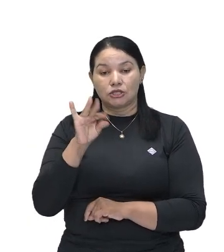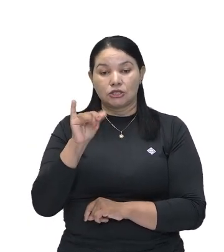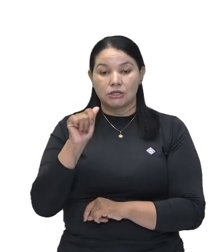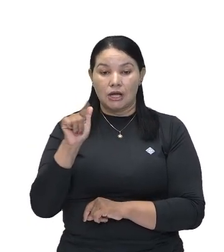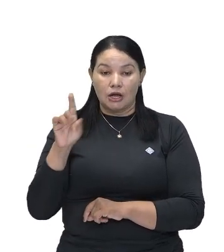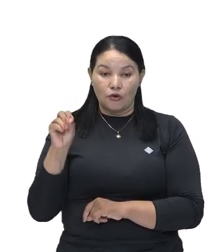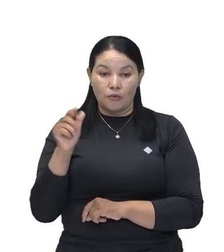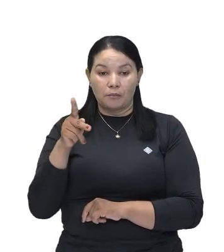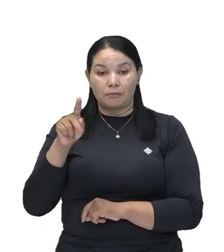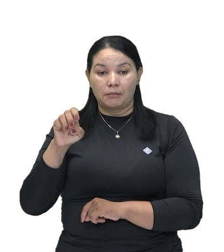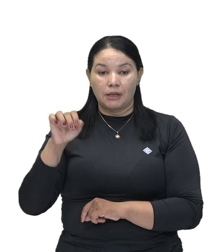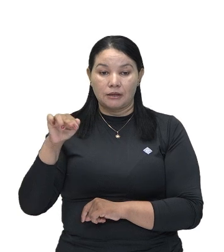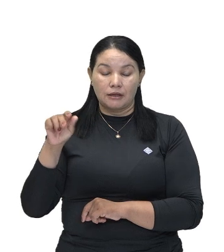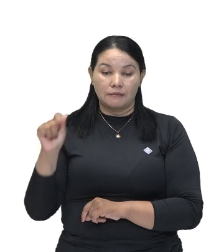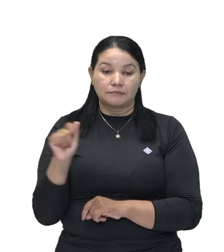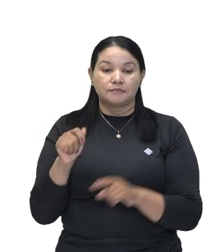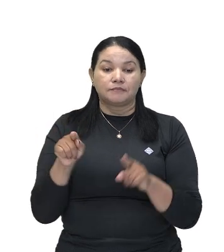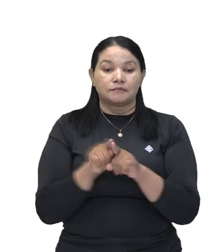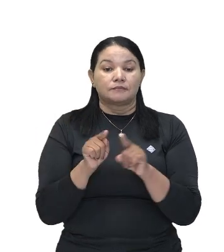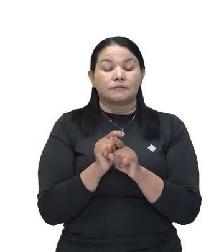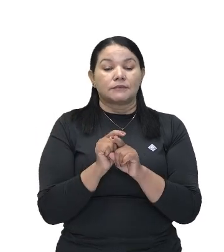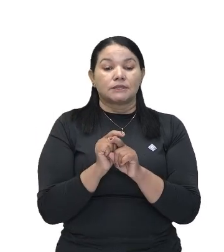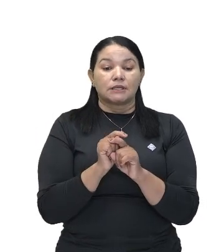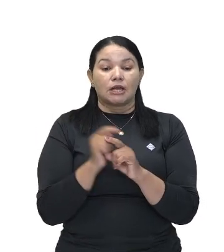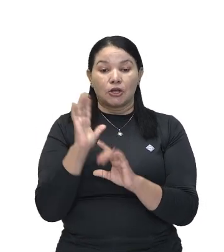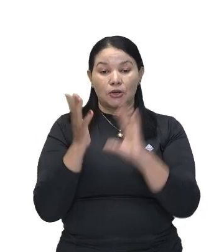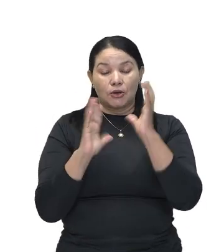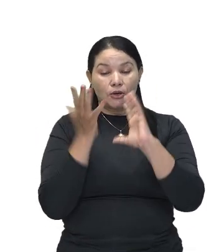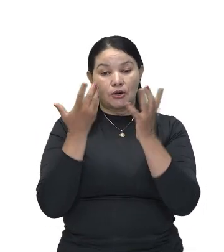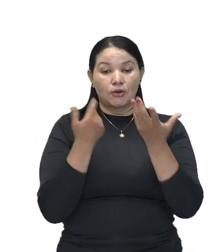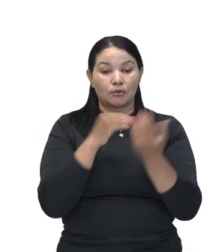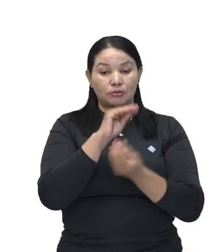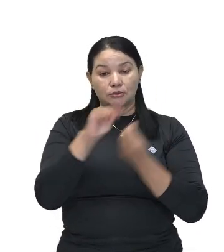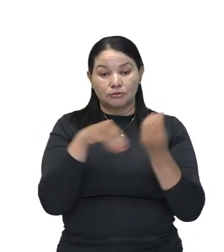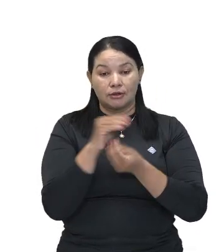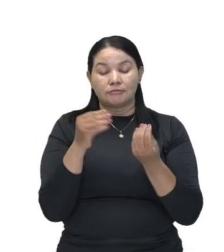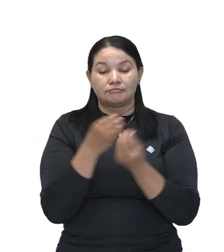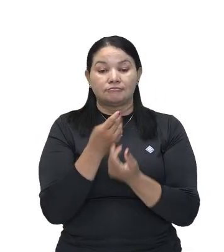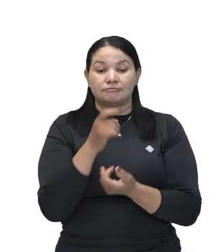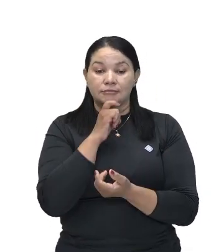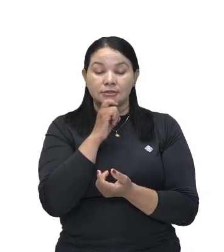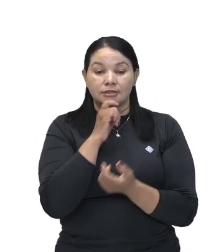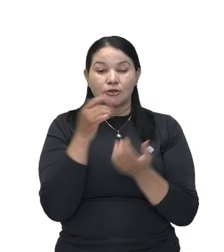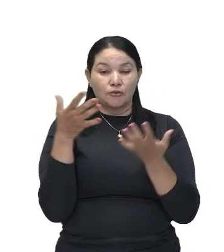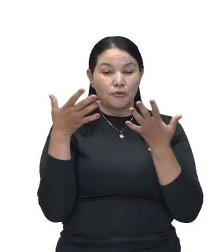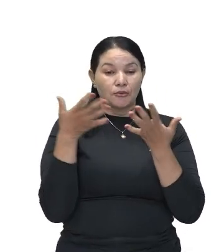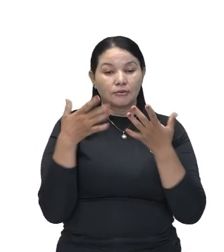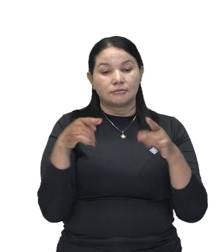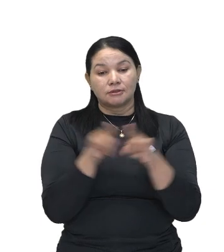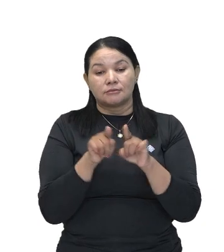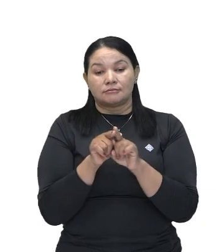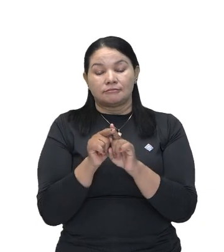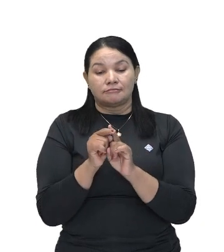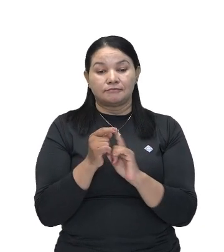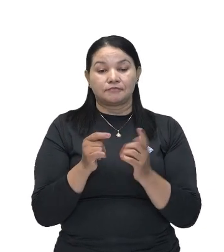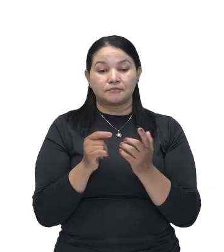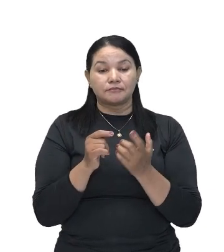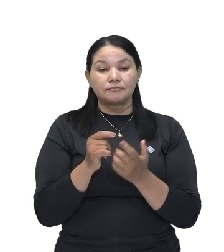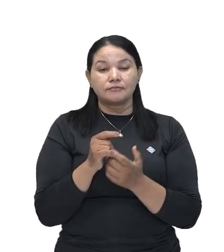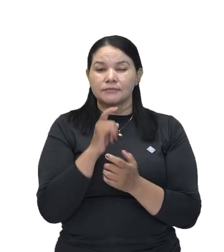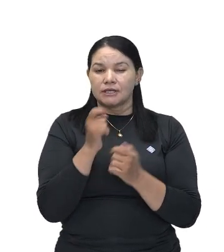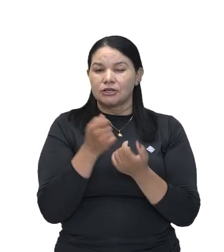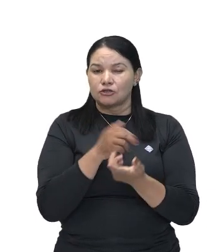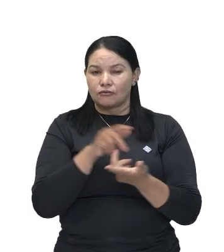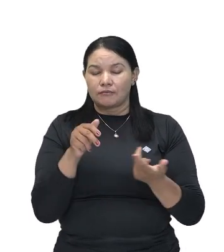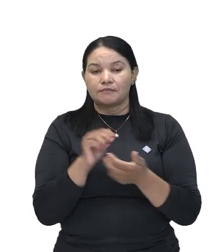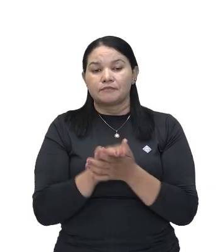é subtropical, com verões quentes e úmidos e invernos suaves. Quanto à questão cultural lá